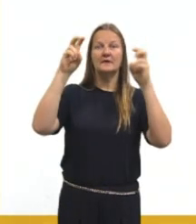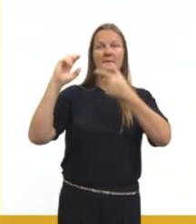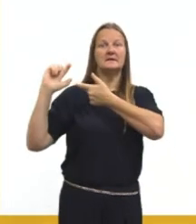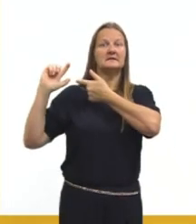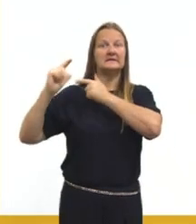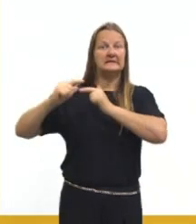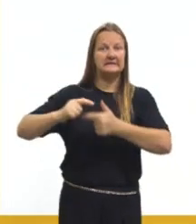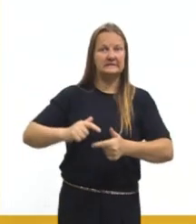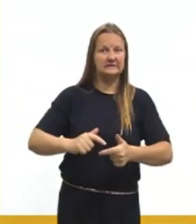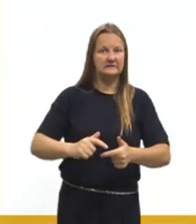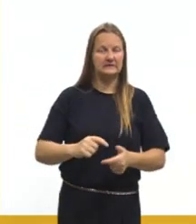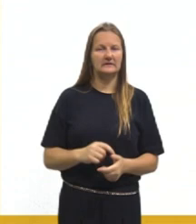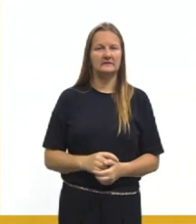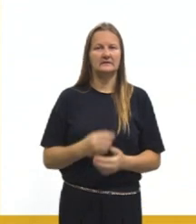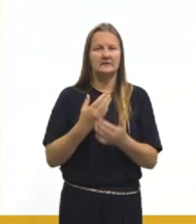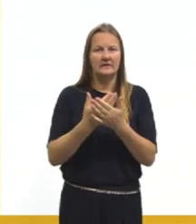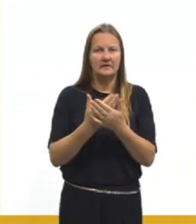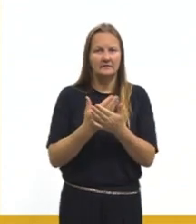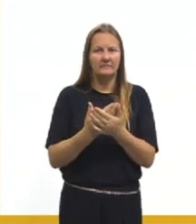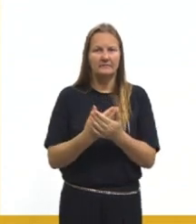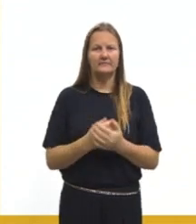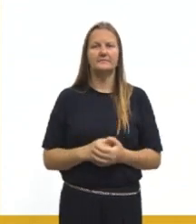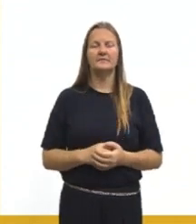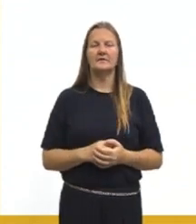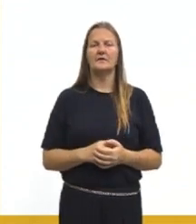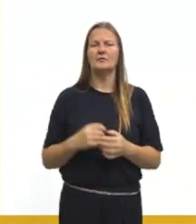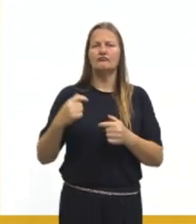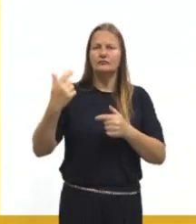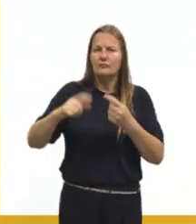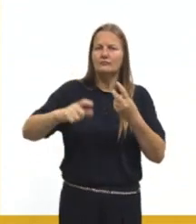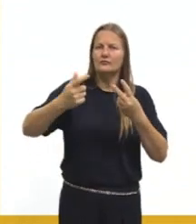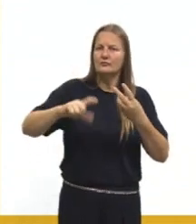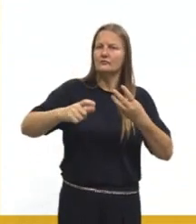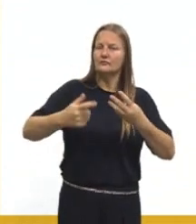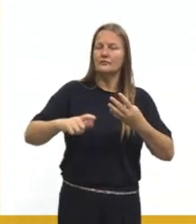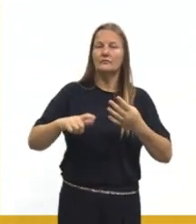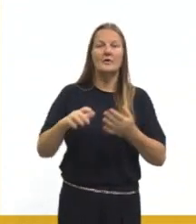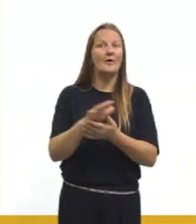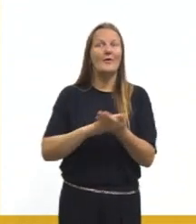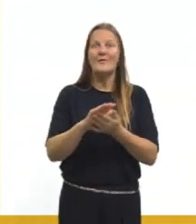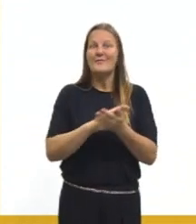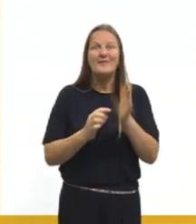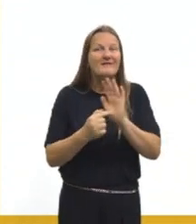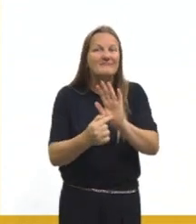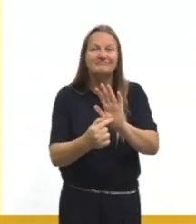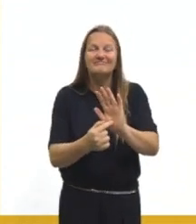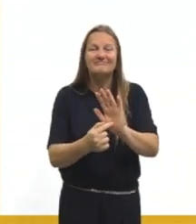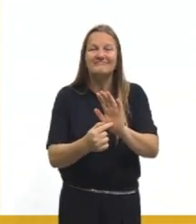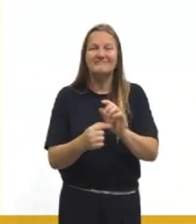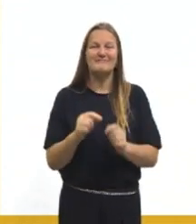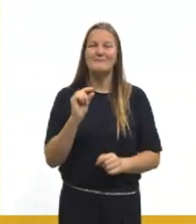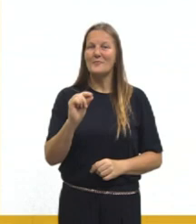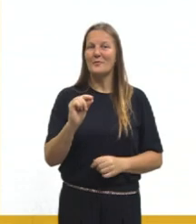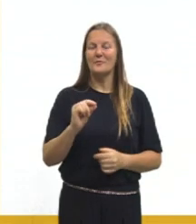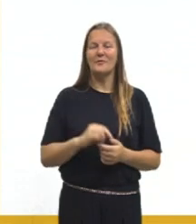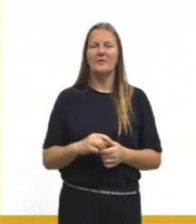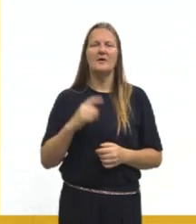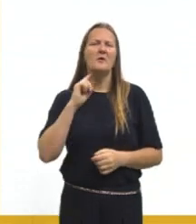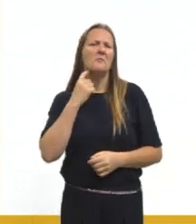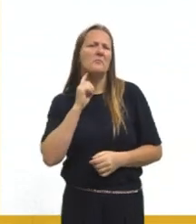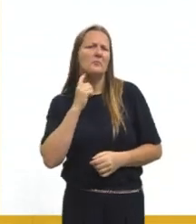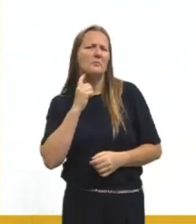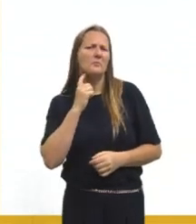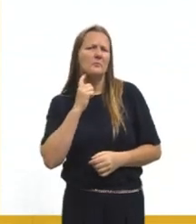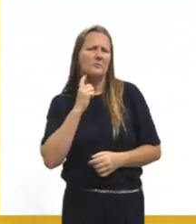é aqueles temas que a gente abordava nas aulas porque eram recorrentes nas provas eles não apareceram muito né a poluição ambiental